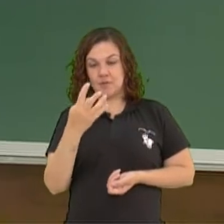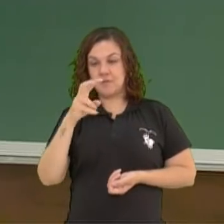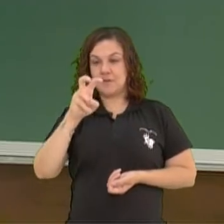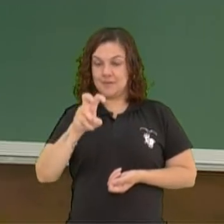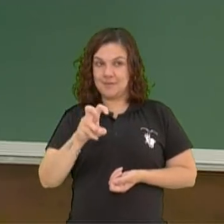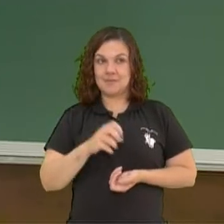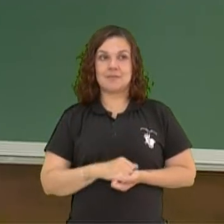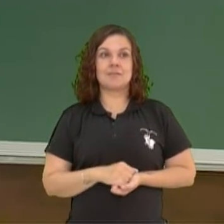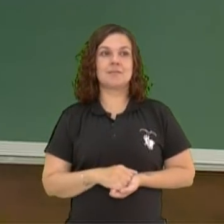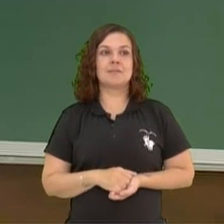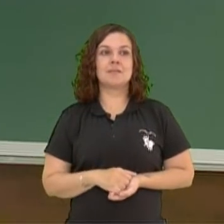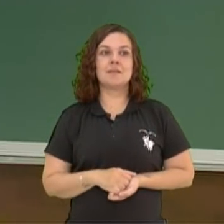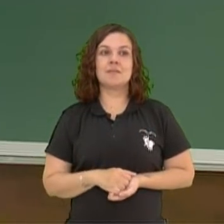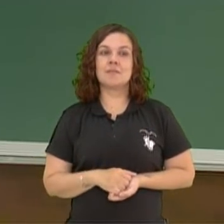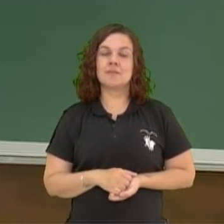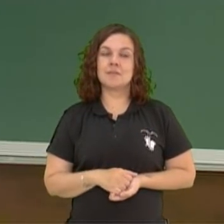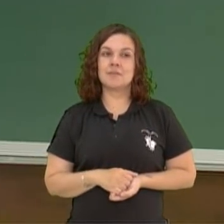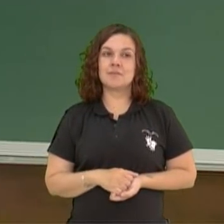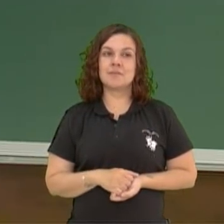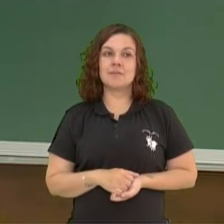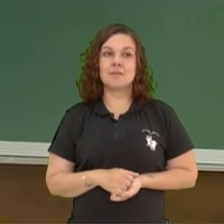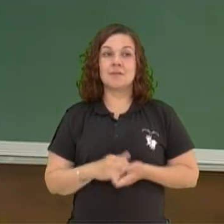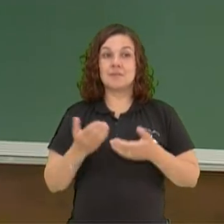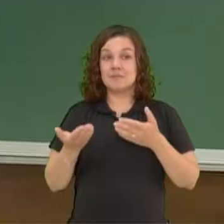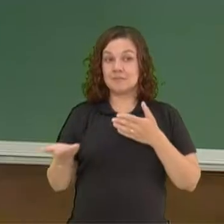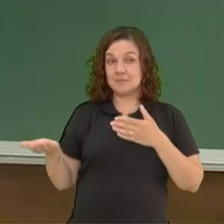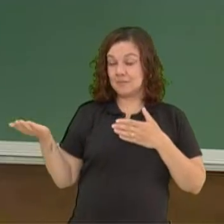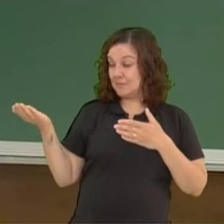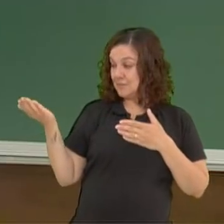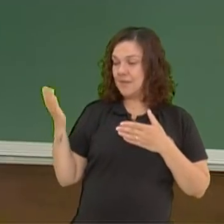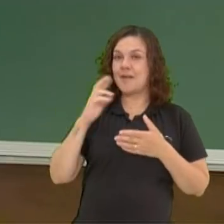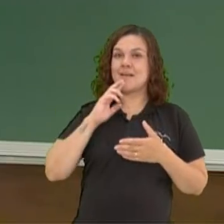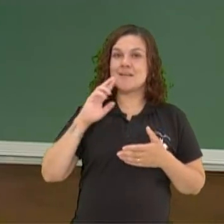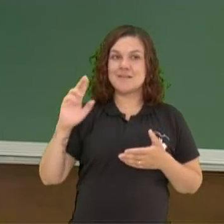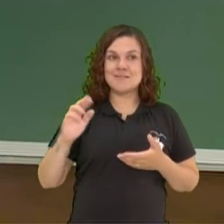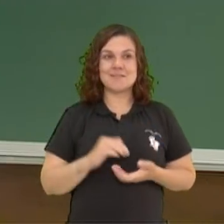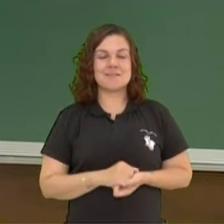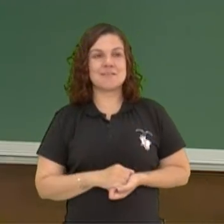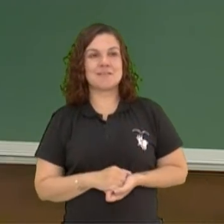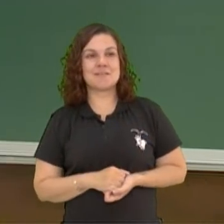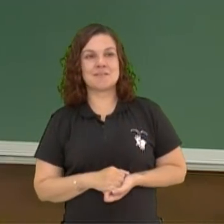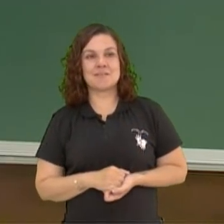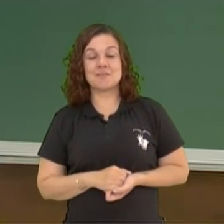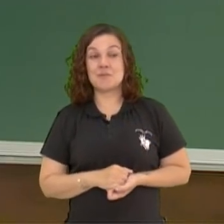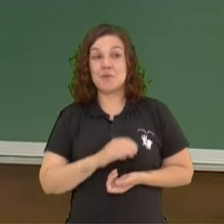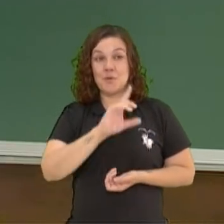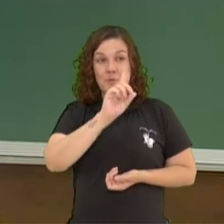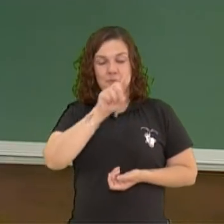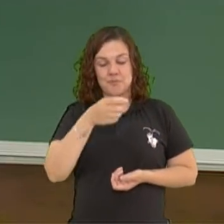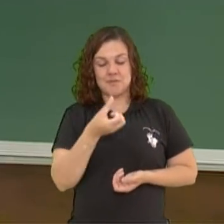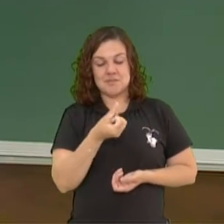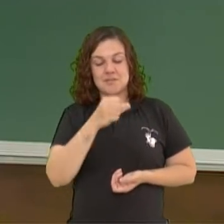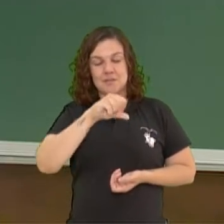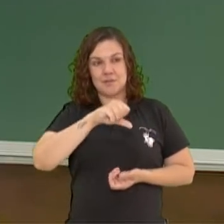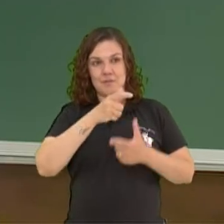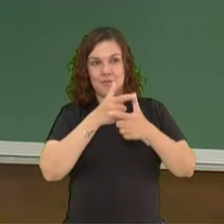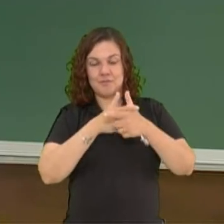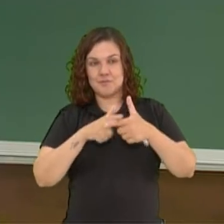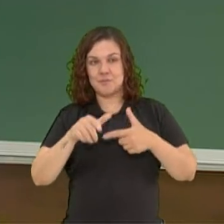8,45, tá? E depois disso, olha só, coloquei a respostinha ali. 1,69 divididos por 0,2